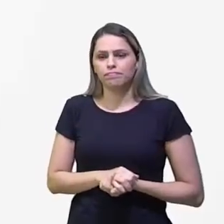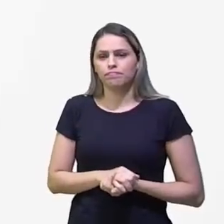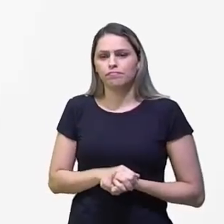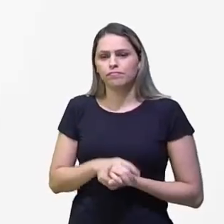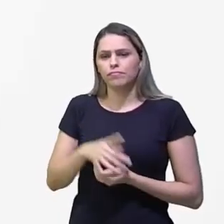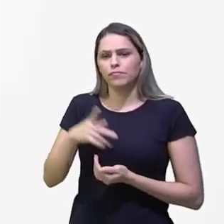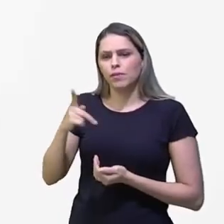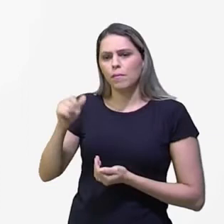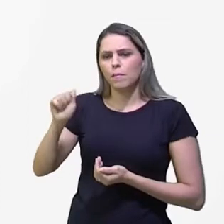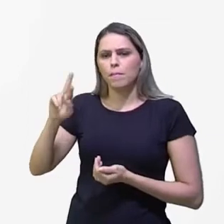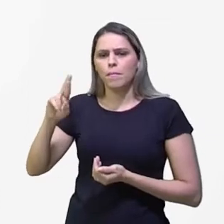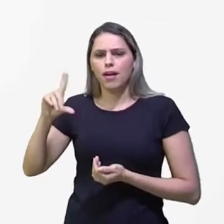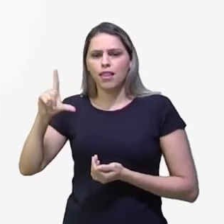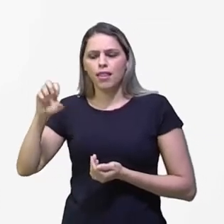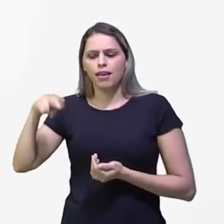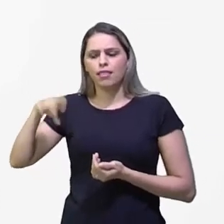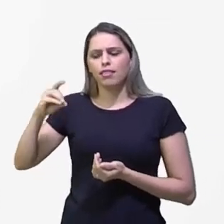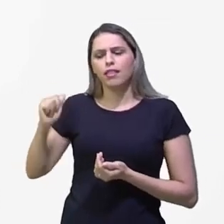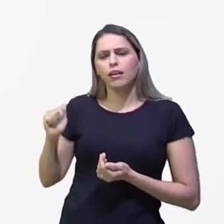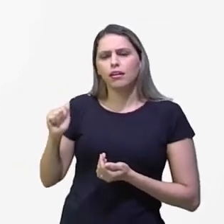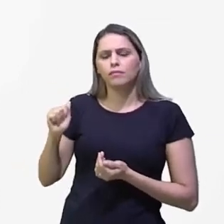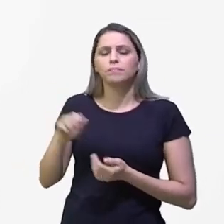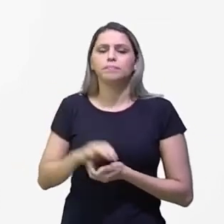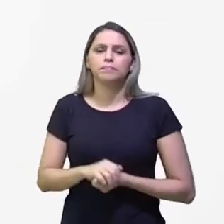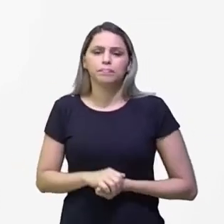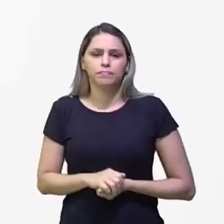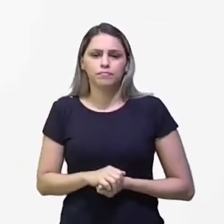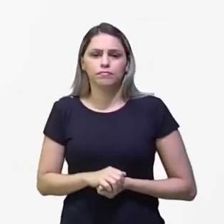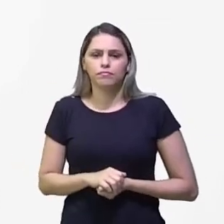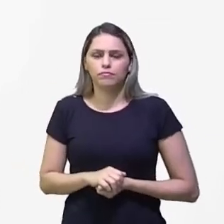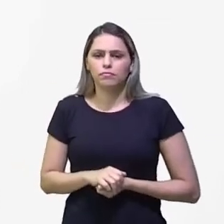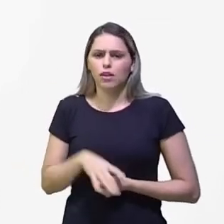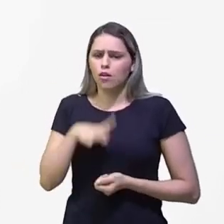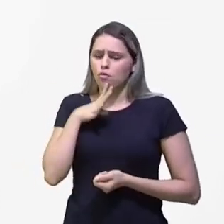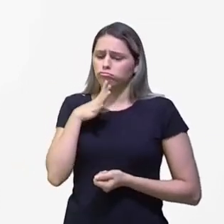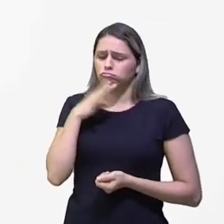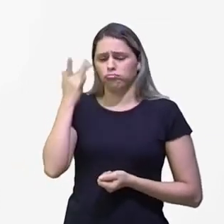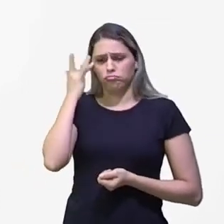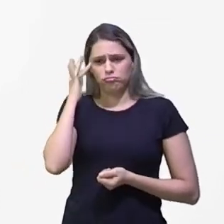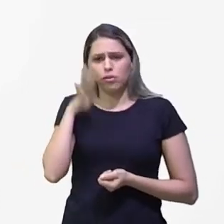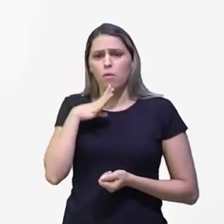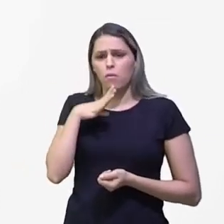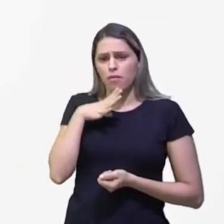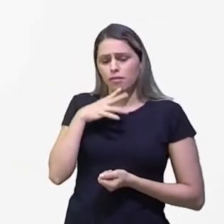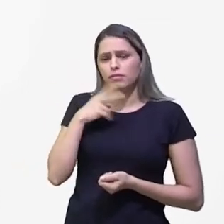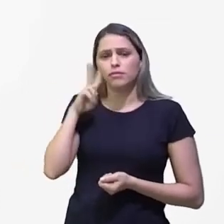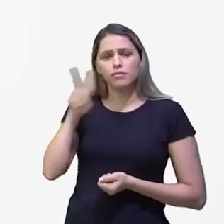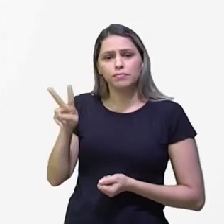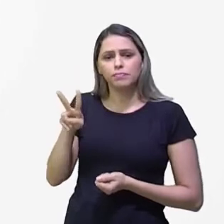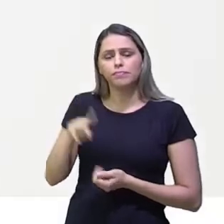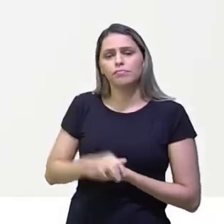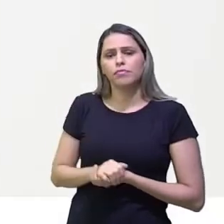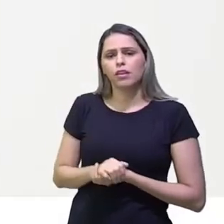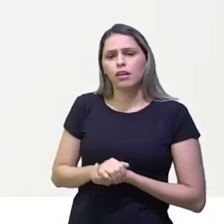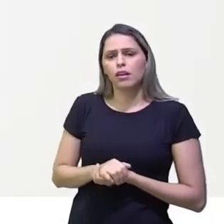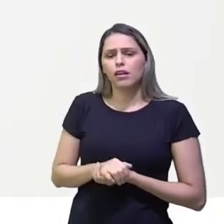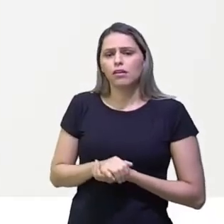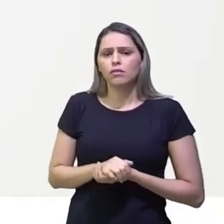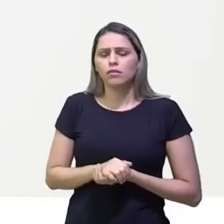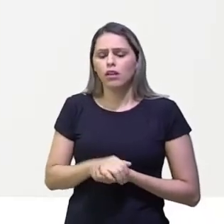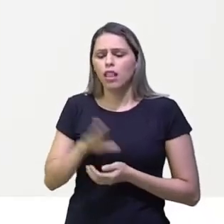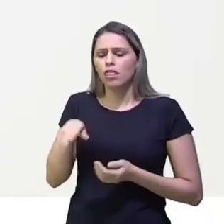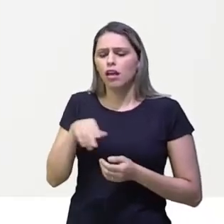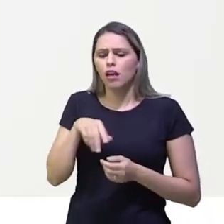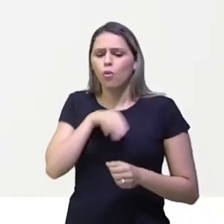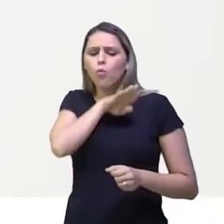Essa parlenda se chama Cadê? Eu acho que vocês já viram aí alguma vez. Diz assim, cadê?